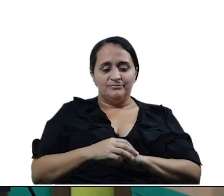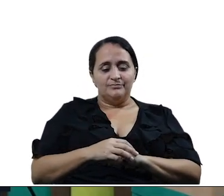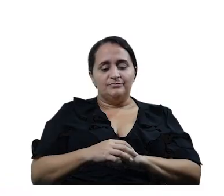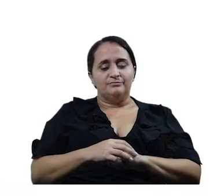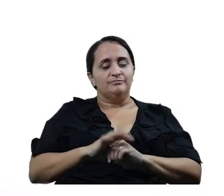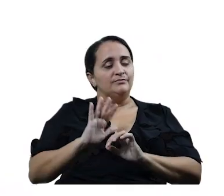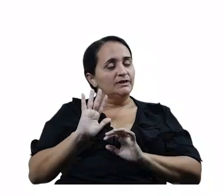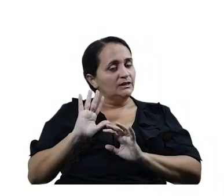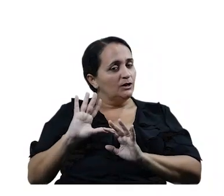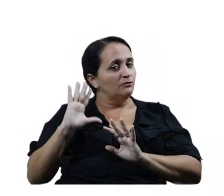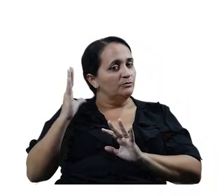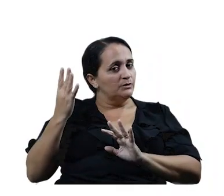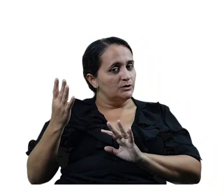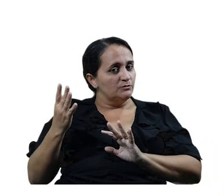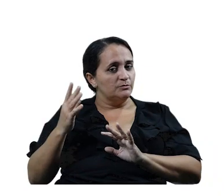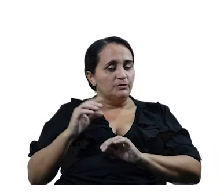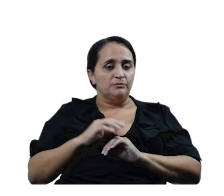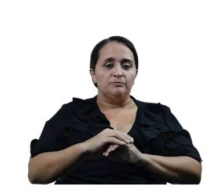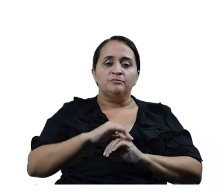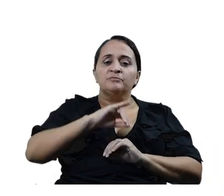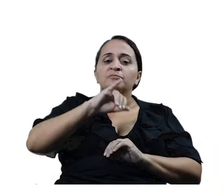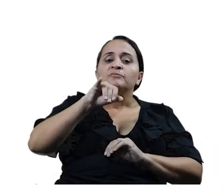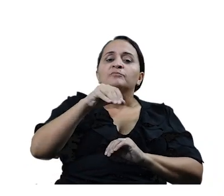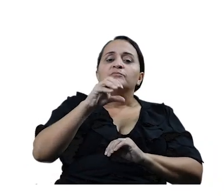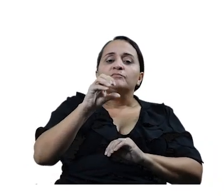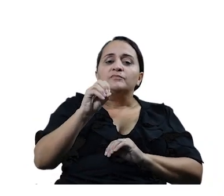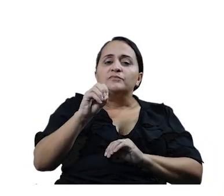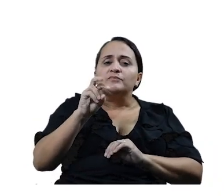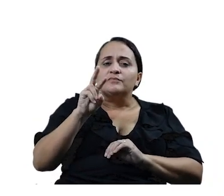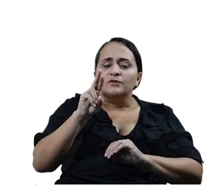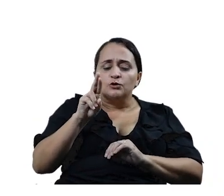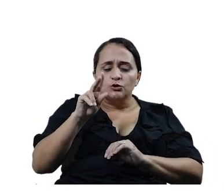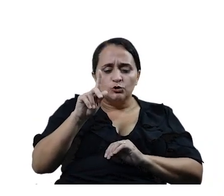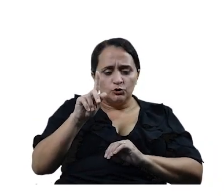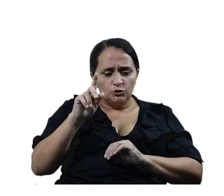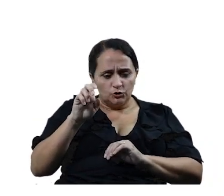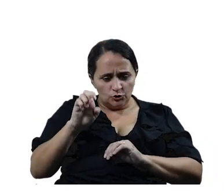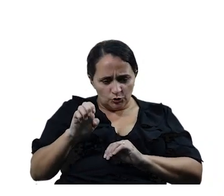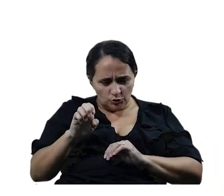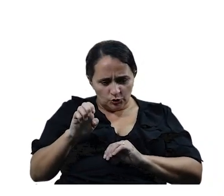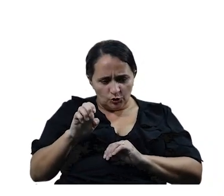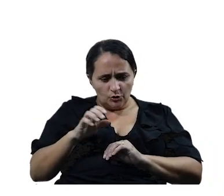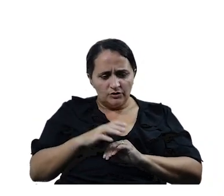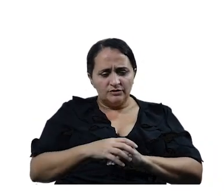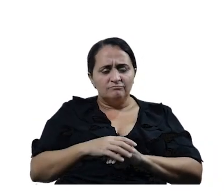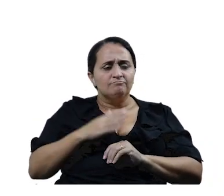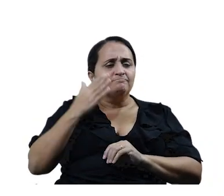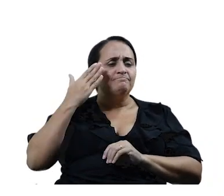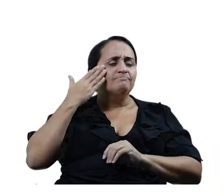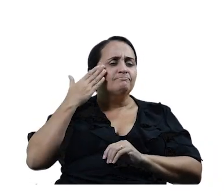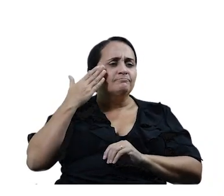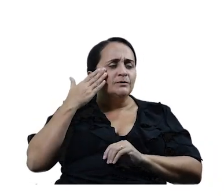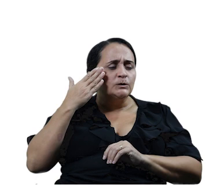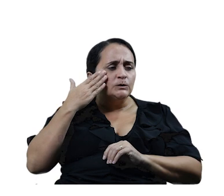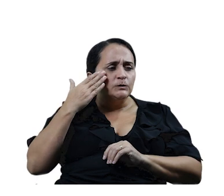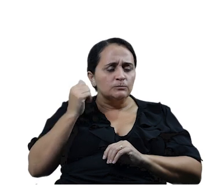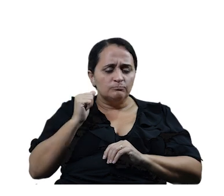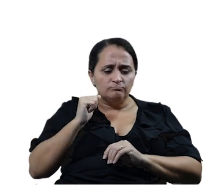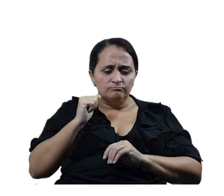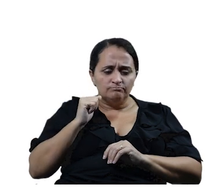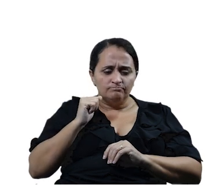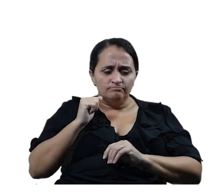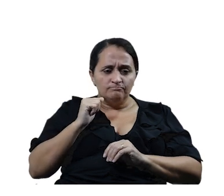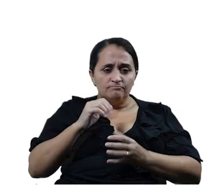problema? Jorge tinha um cofrinho que depositava moedas variadas. Ao quebrar